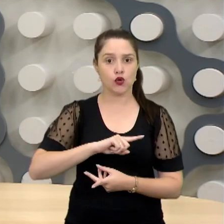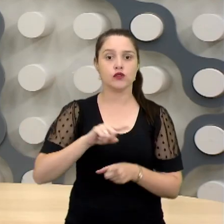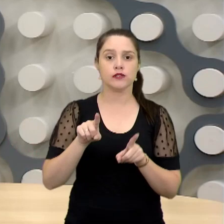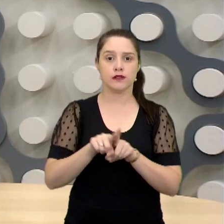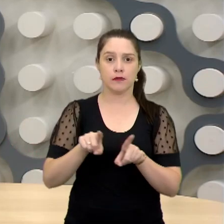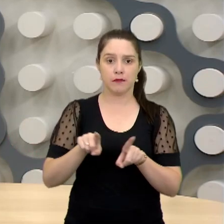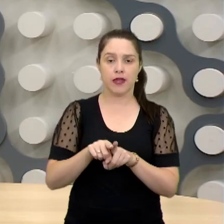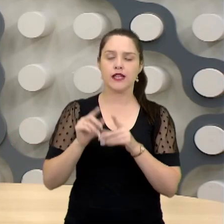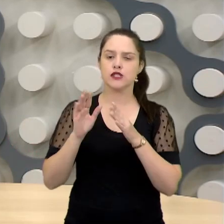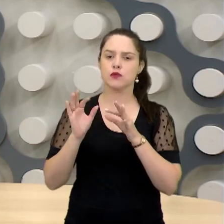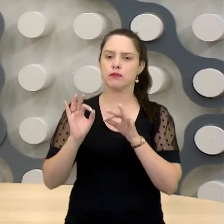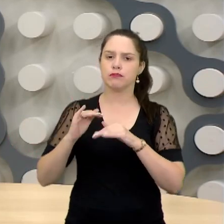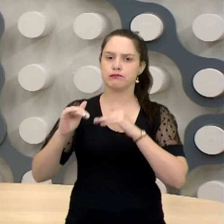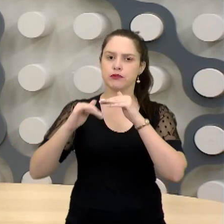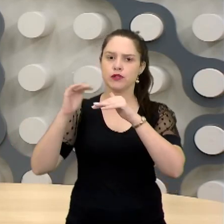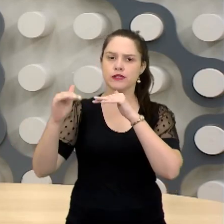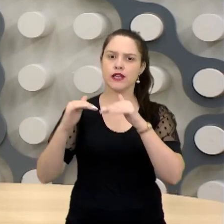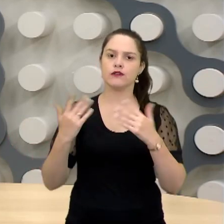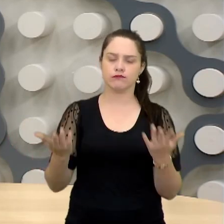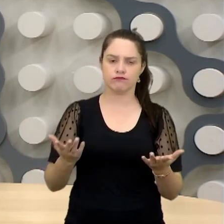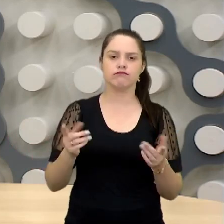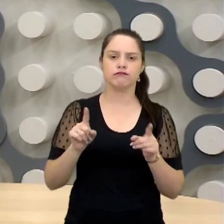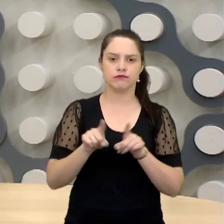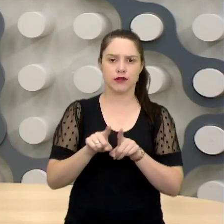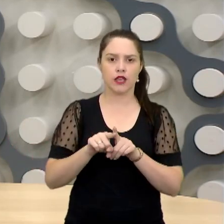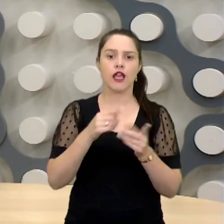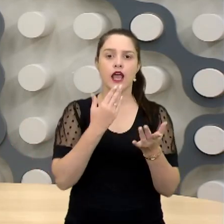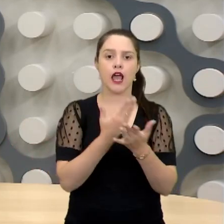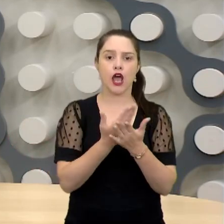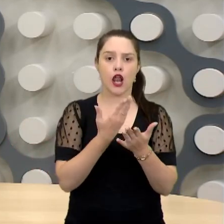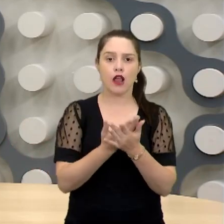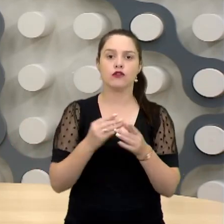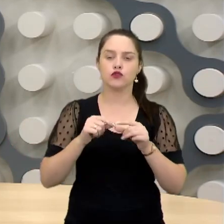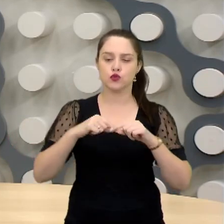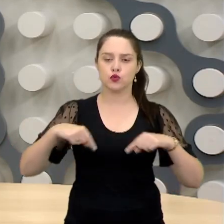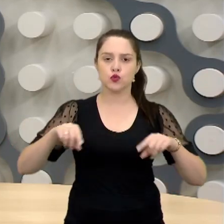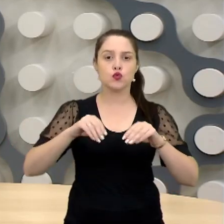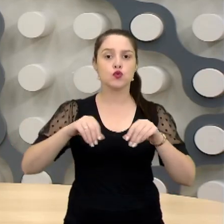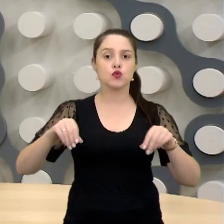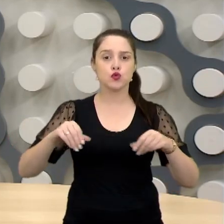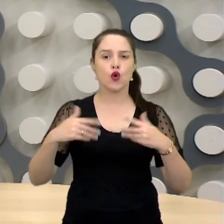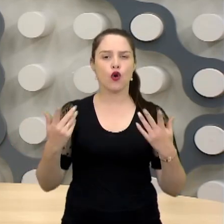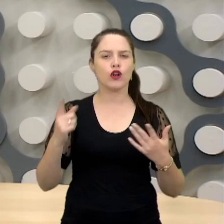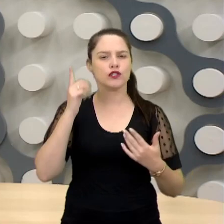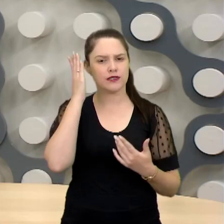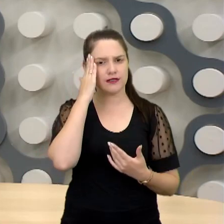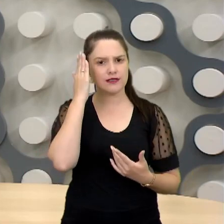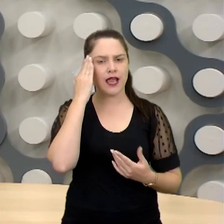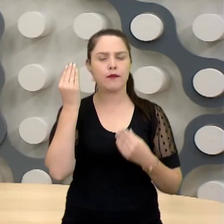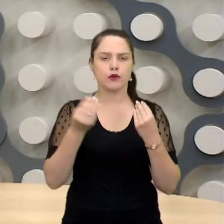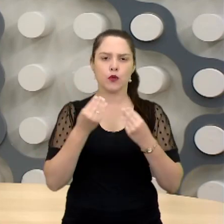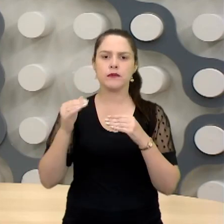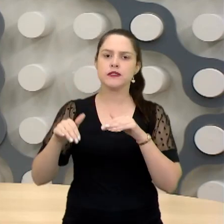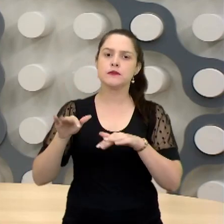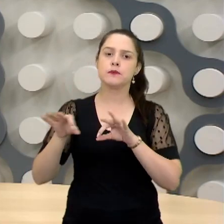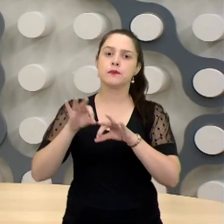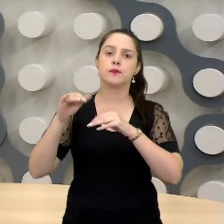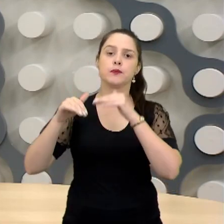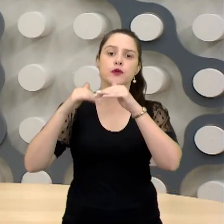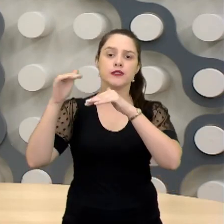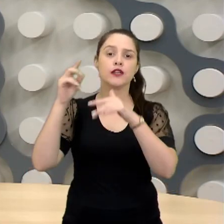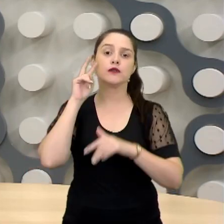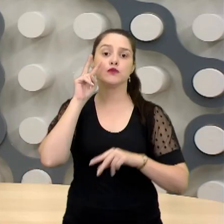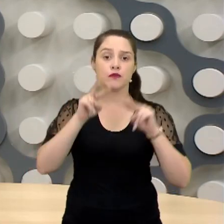o processo inicial, Porque muita gente vai falar, as aulas não são de solo, são, Mas a gente sabe, que esse processo que nós estamos vendo